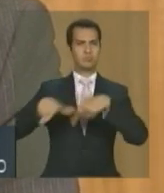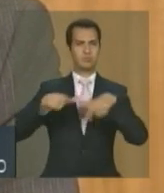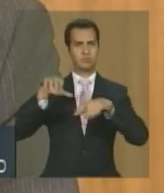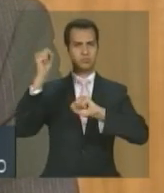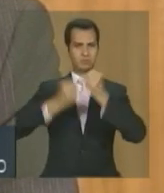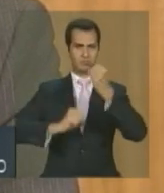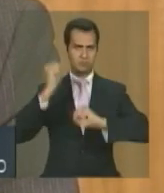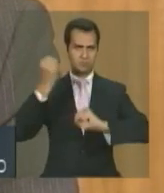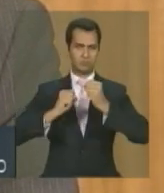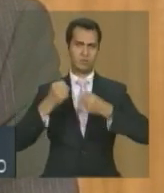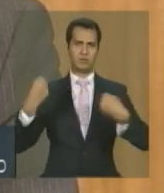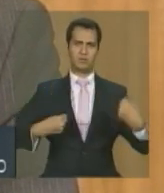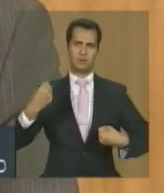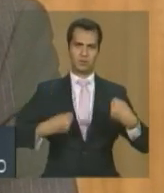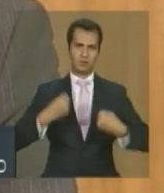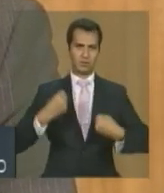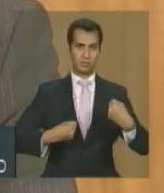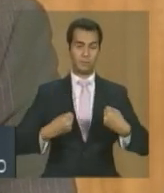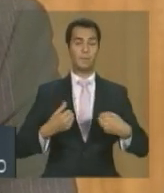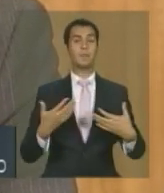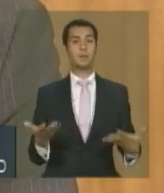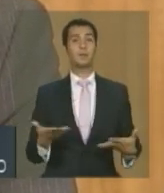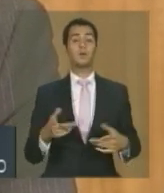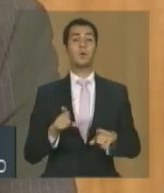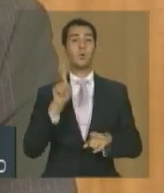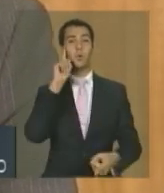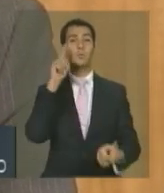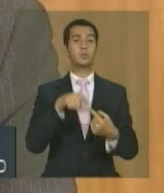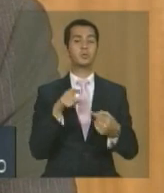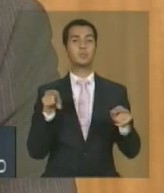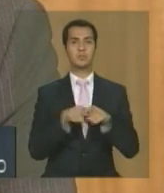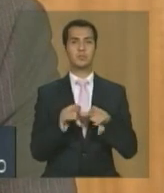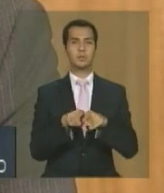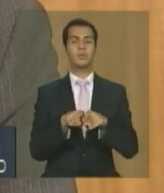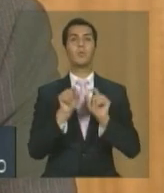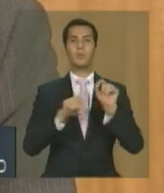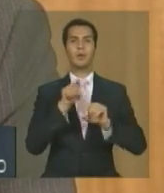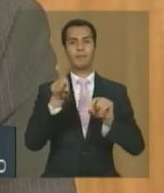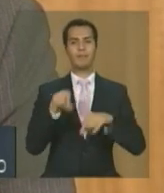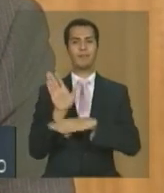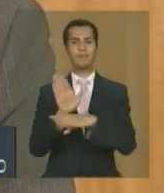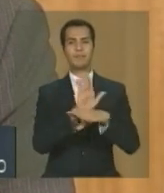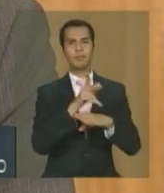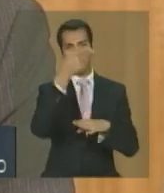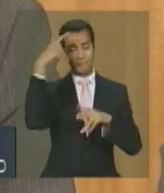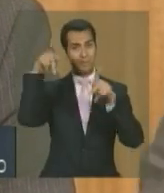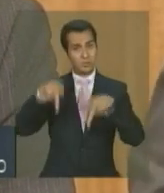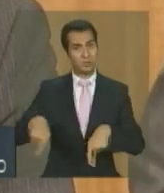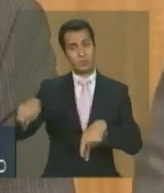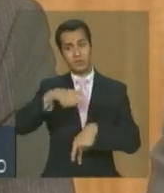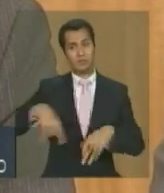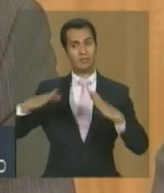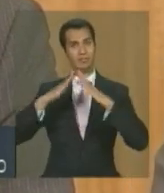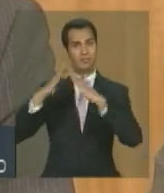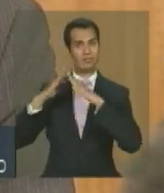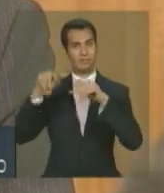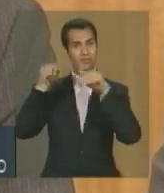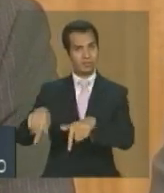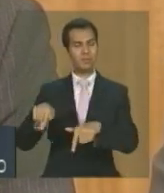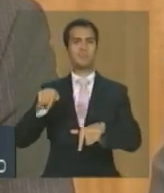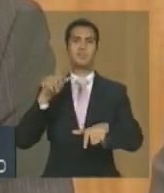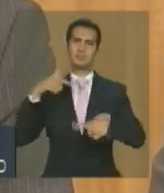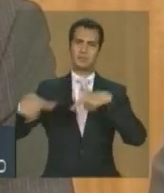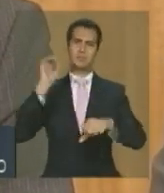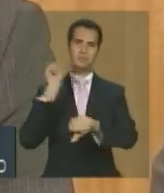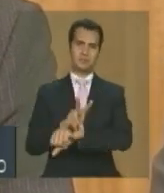E o objetivo também desse equipamento é usar o máximo de mão de obra local nos investimentos que estão sendo feitos na região, valorizar a